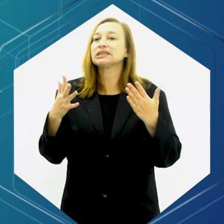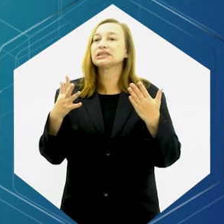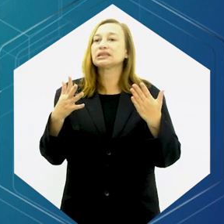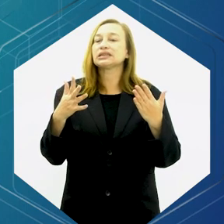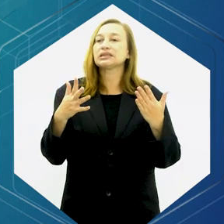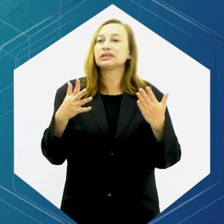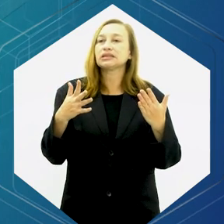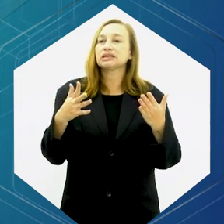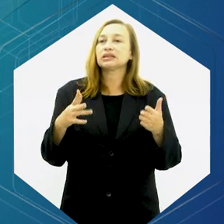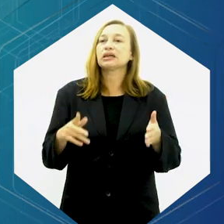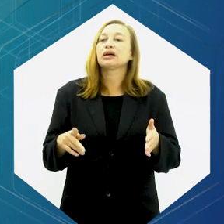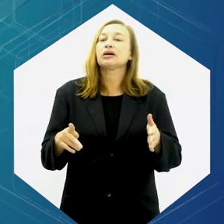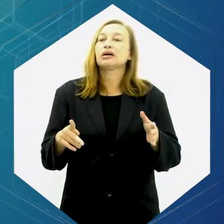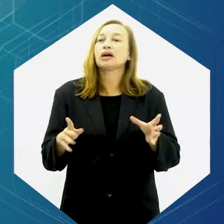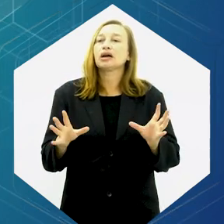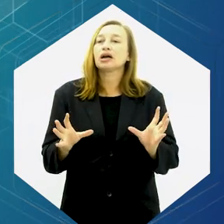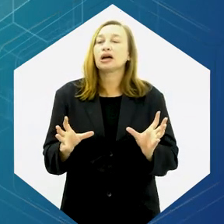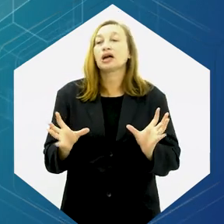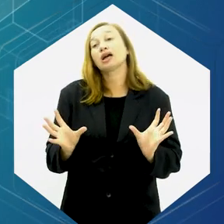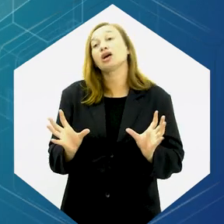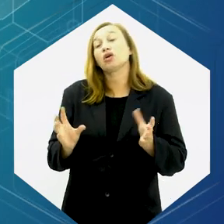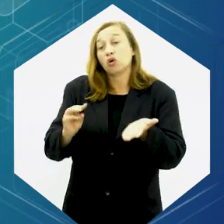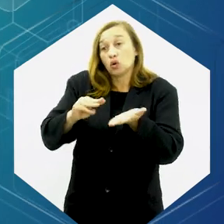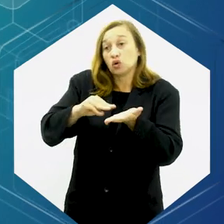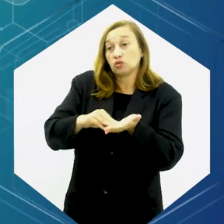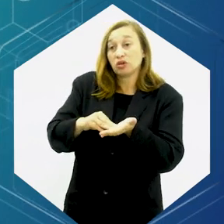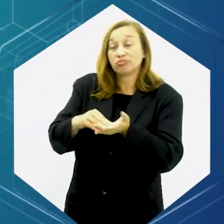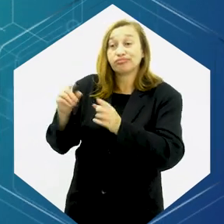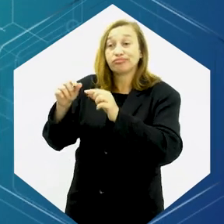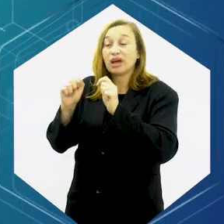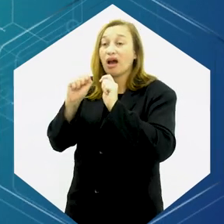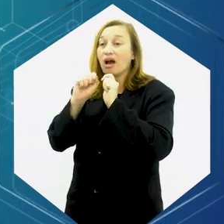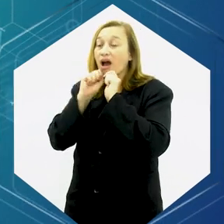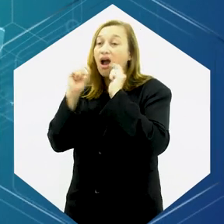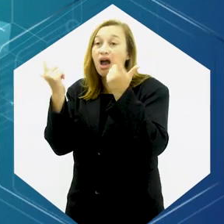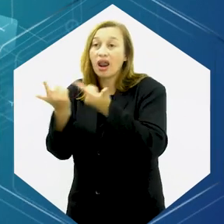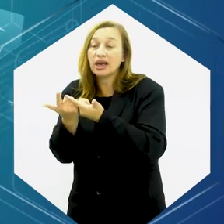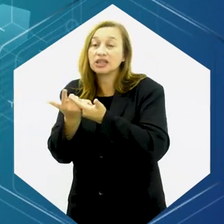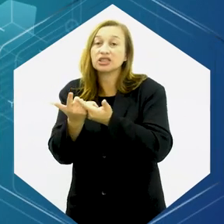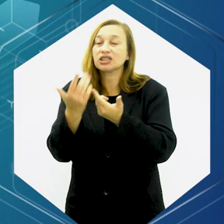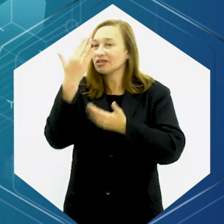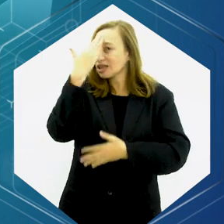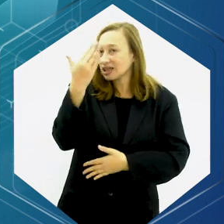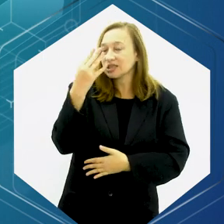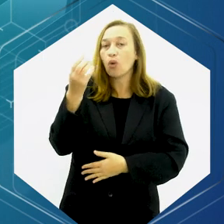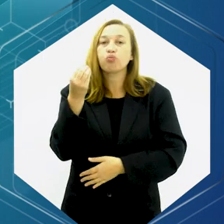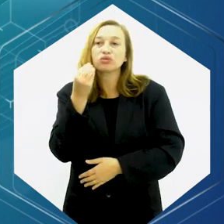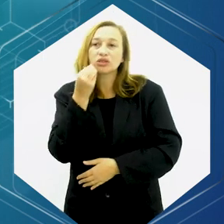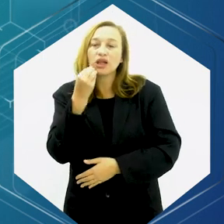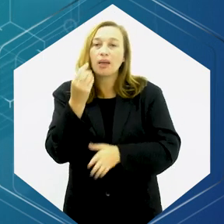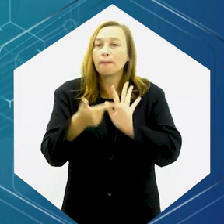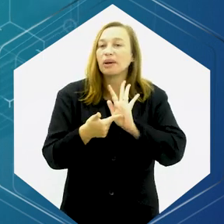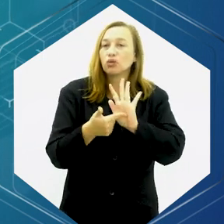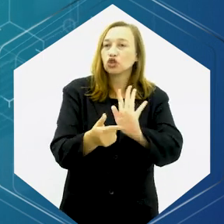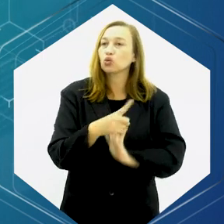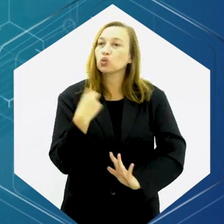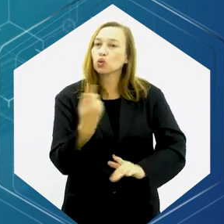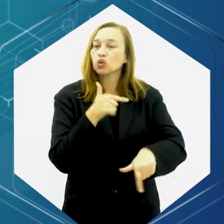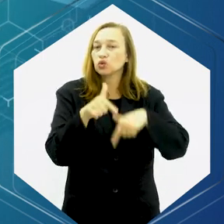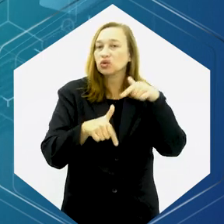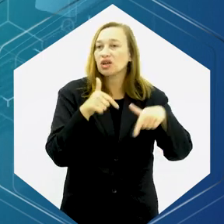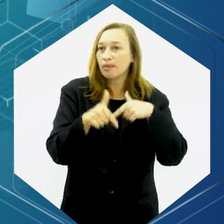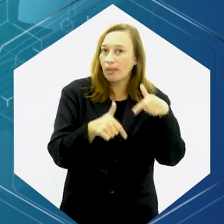para os membros da alerge né E agradecer a oportunidade para mostrar em parte nosso